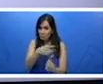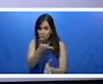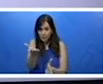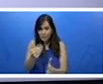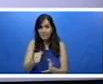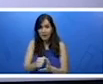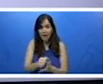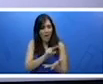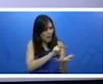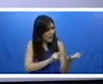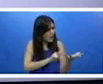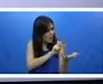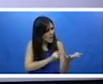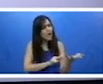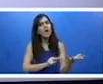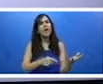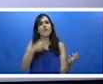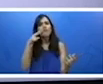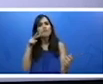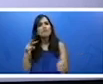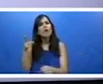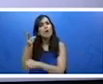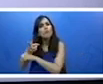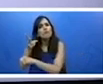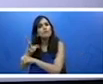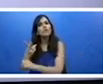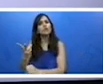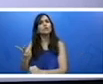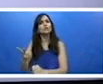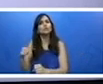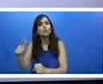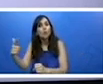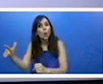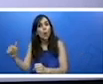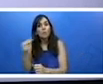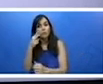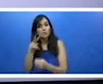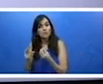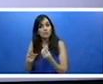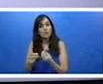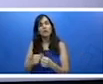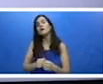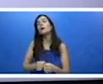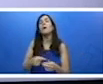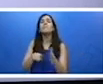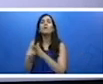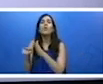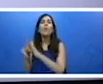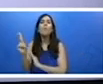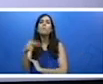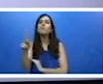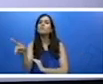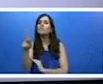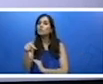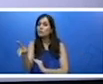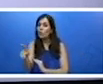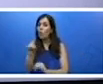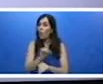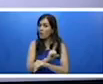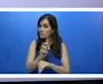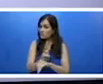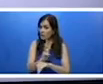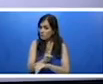uma lida, assistam esse vídeo mais de uma vez, se necessário. Tire as dúvidas com os professores tutores de